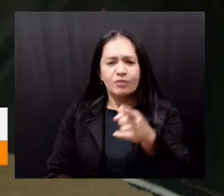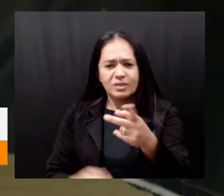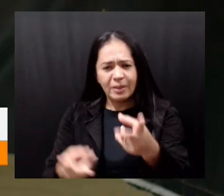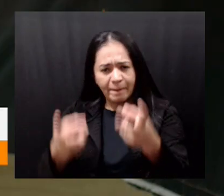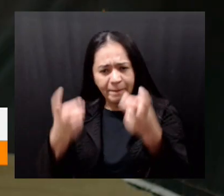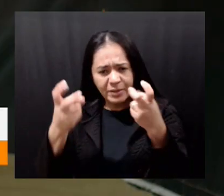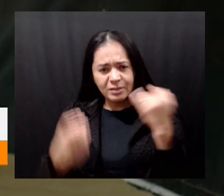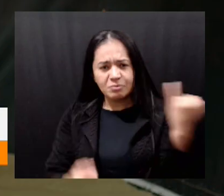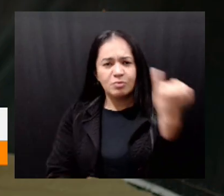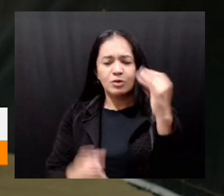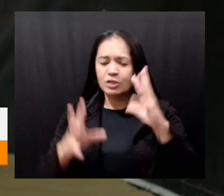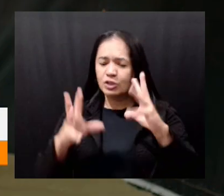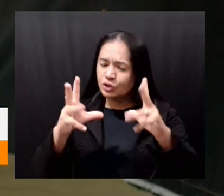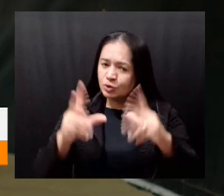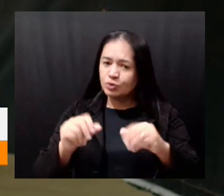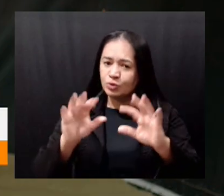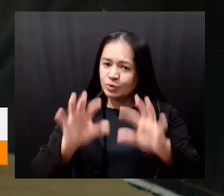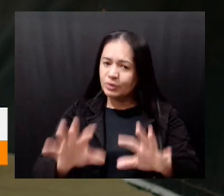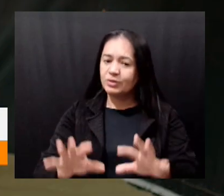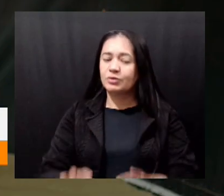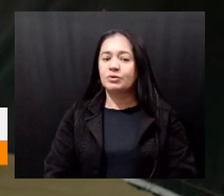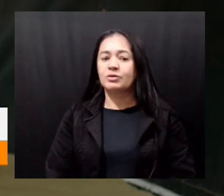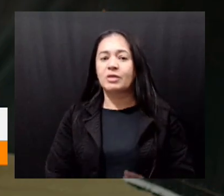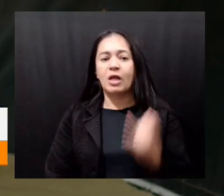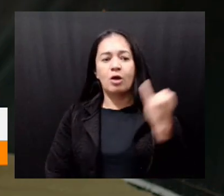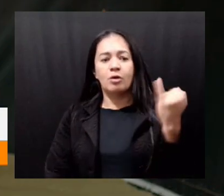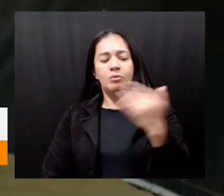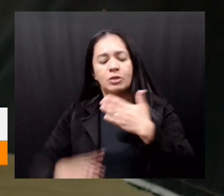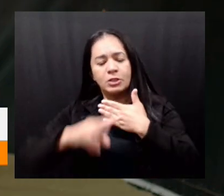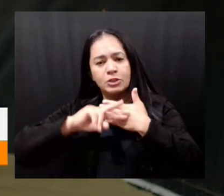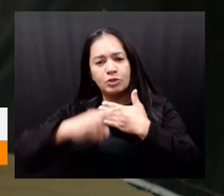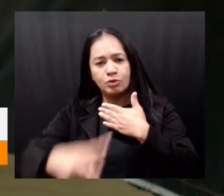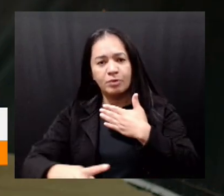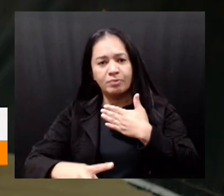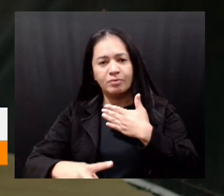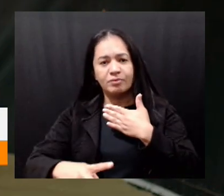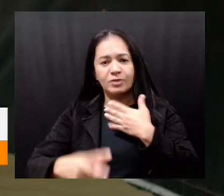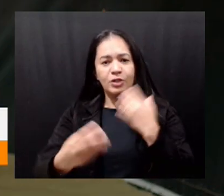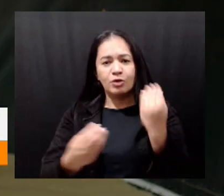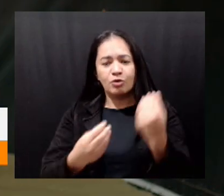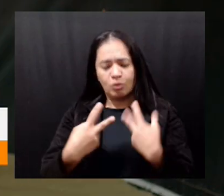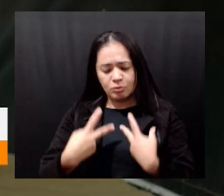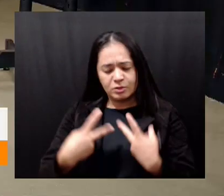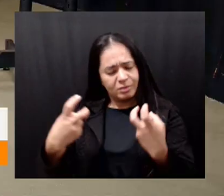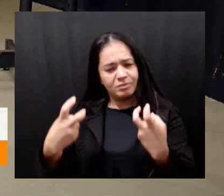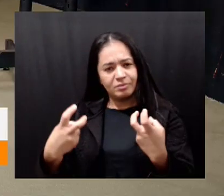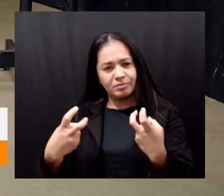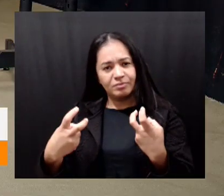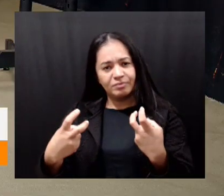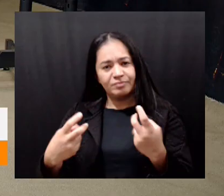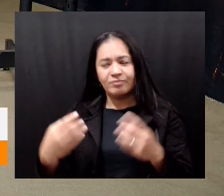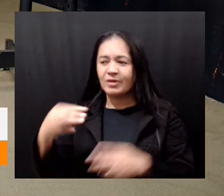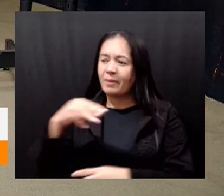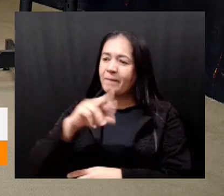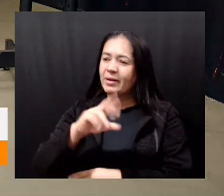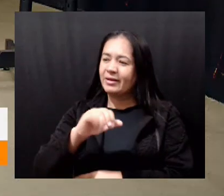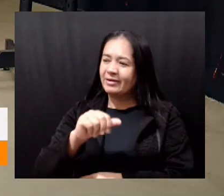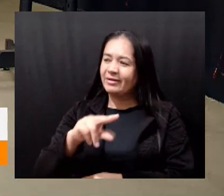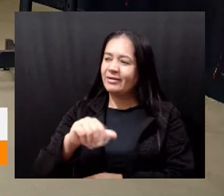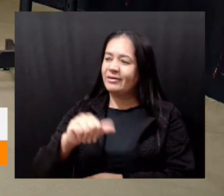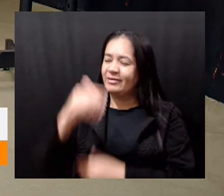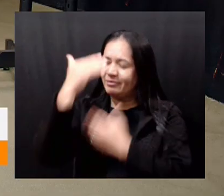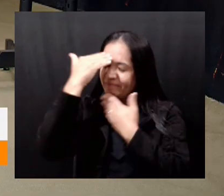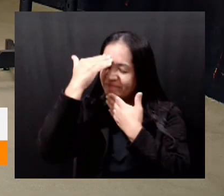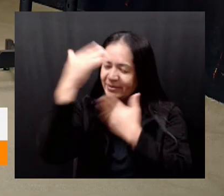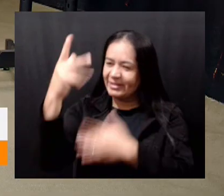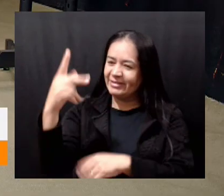isso, né? A importância do impacto e a importância de se reconhecer? Mariana, muito obrigada pela sua participação, gratidão.